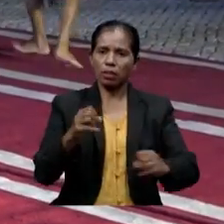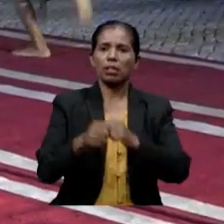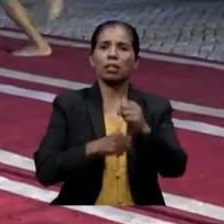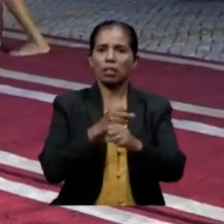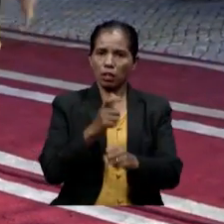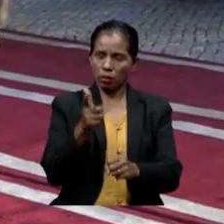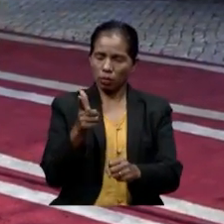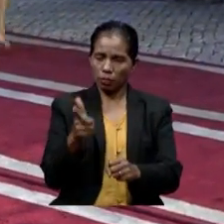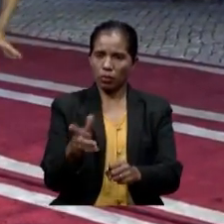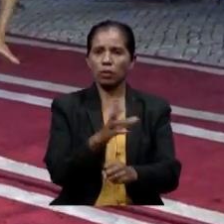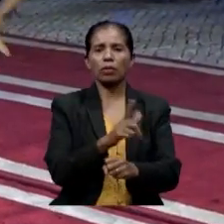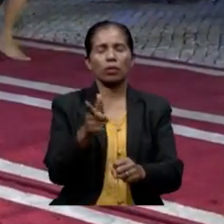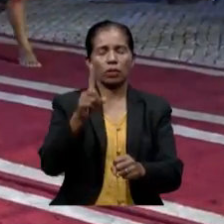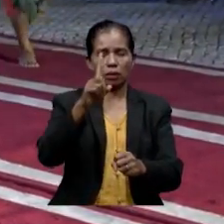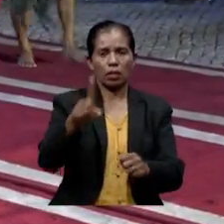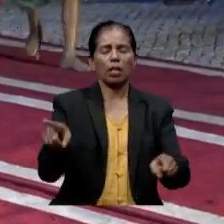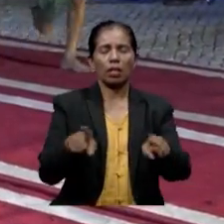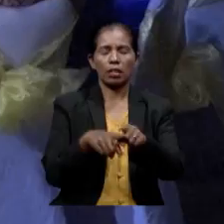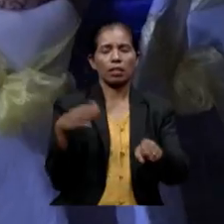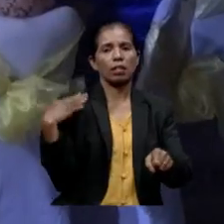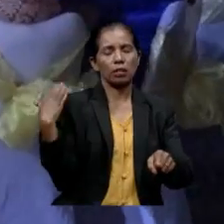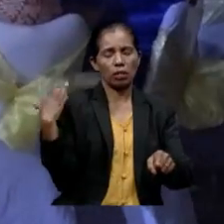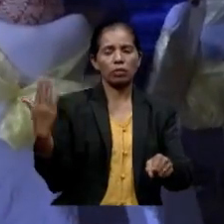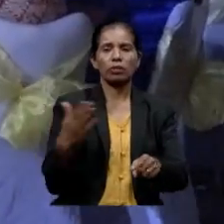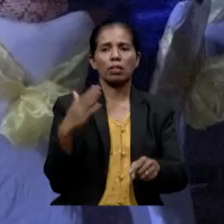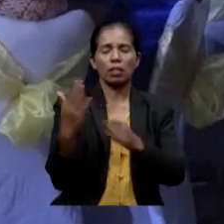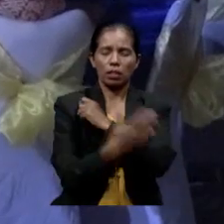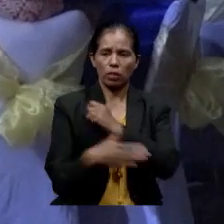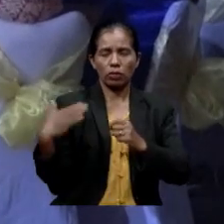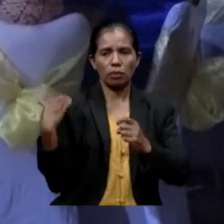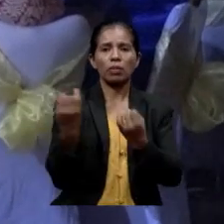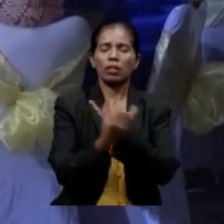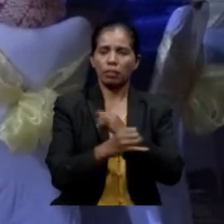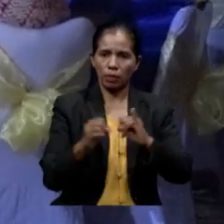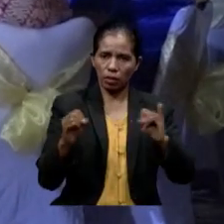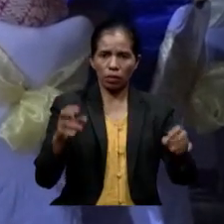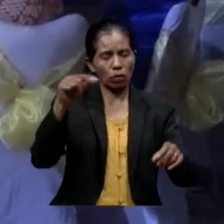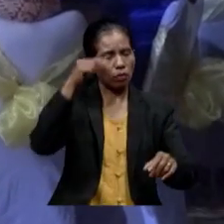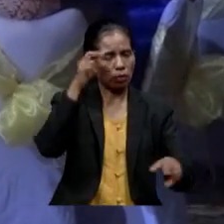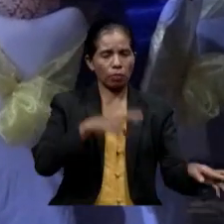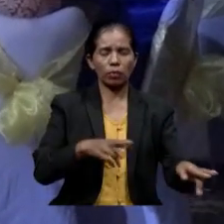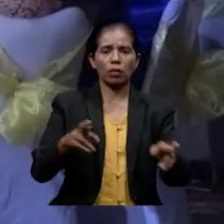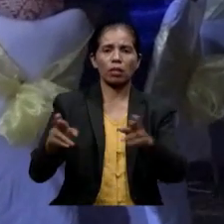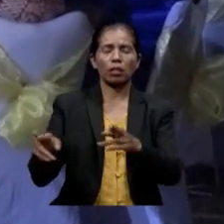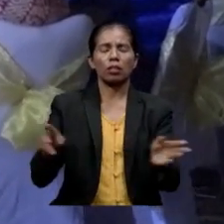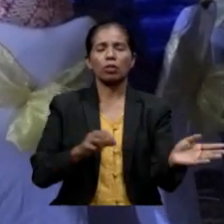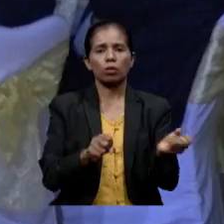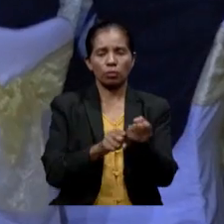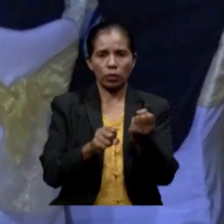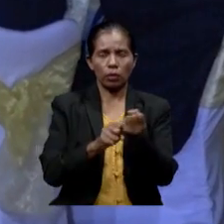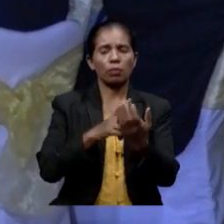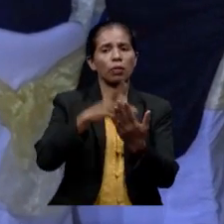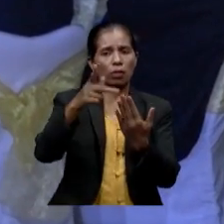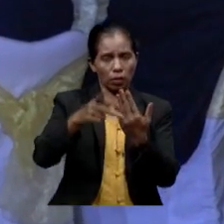ida no Sainudar nação jovem no independente. Honoré, governo Portugal, pronto apoia programa prioritário NB de fim de